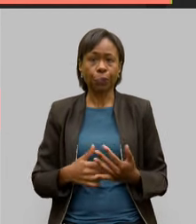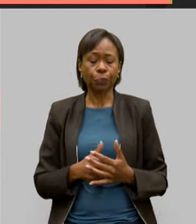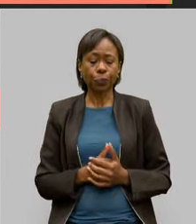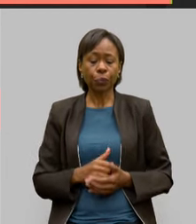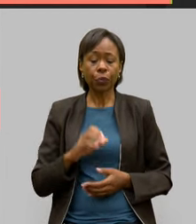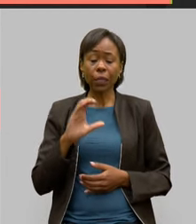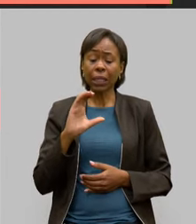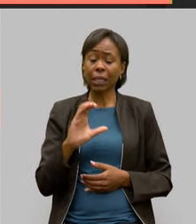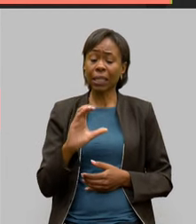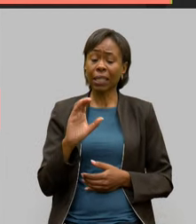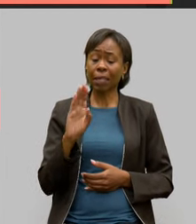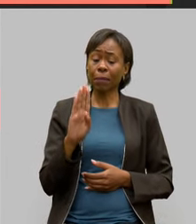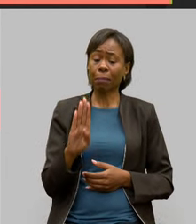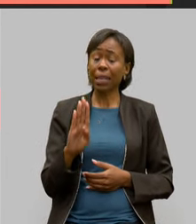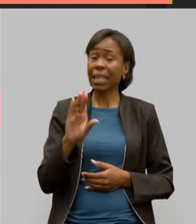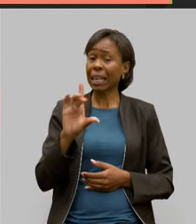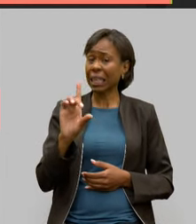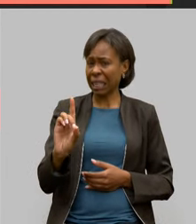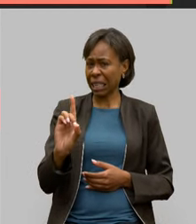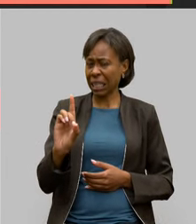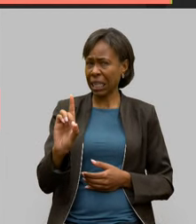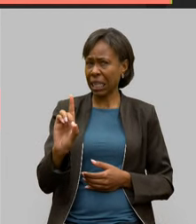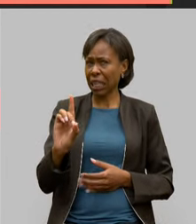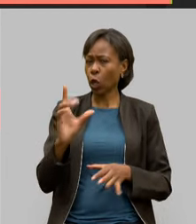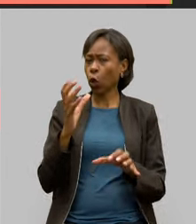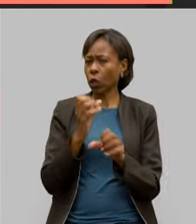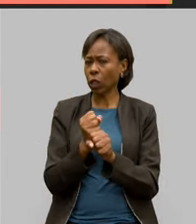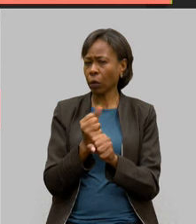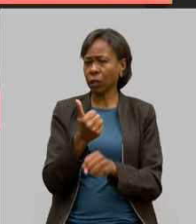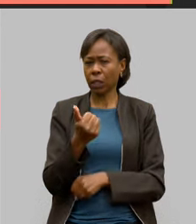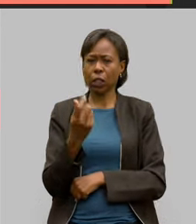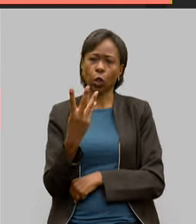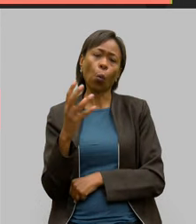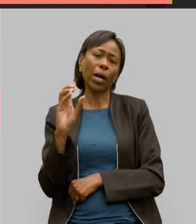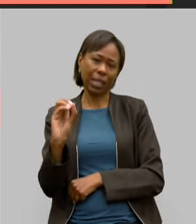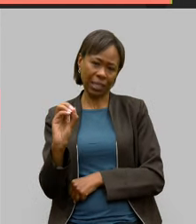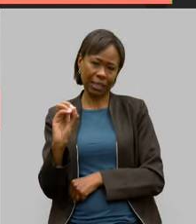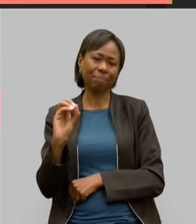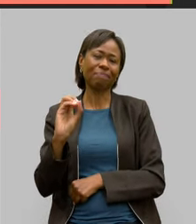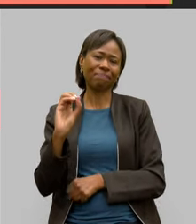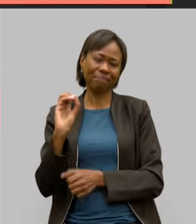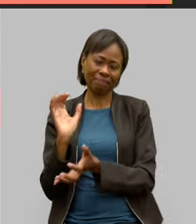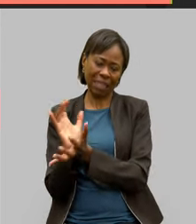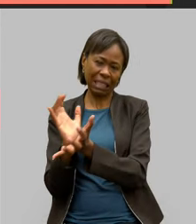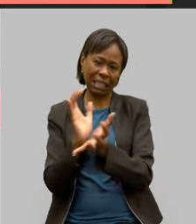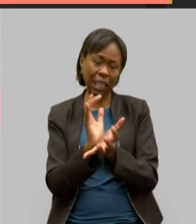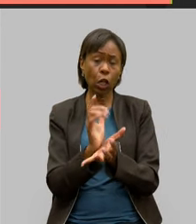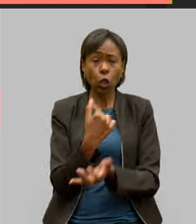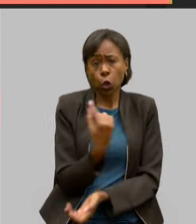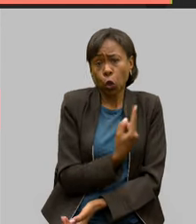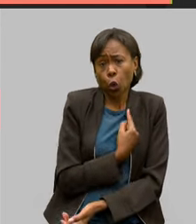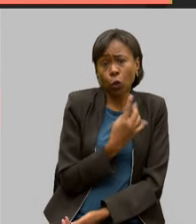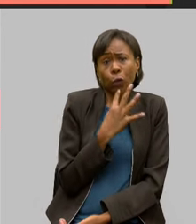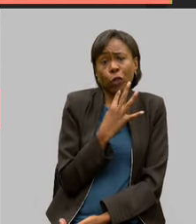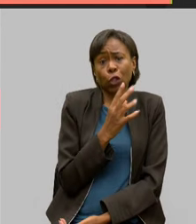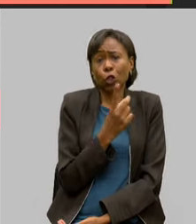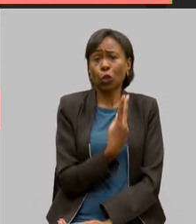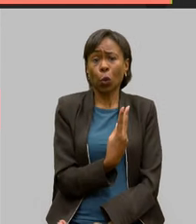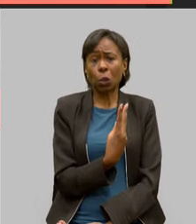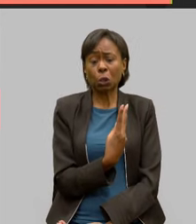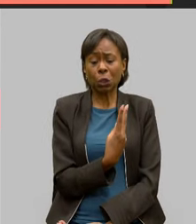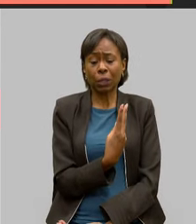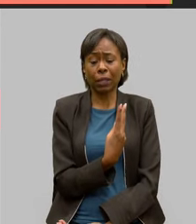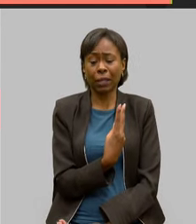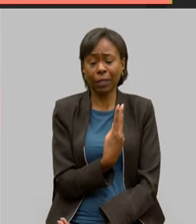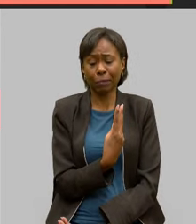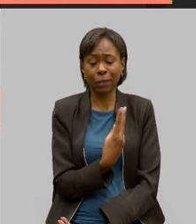São 140 nós conhecemos alguma coisa de dois cbd e